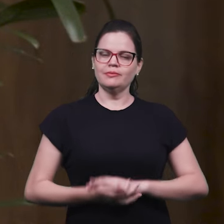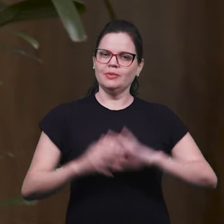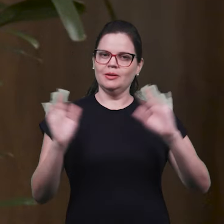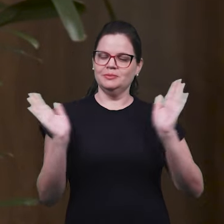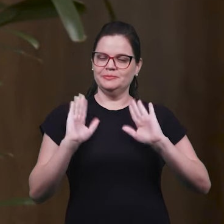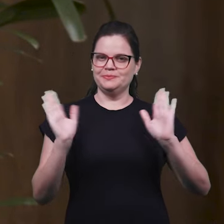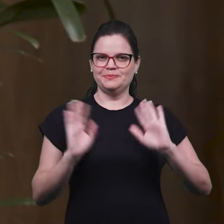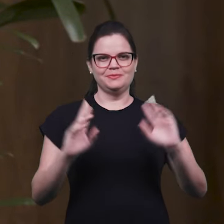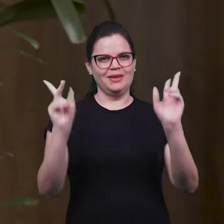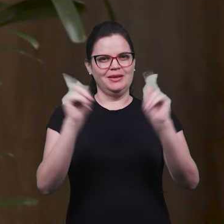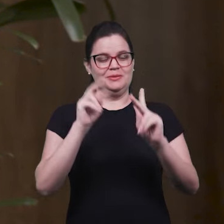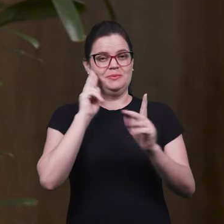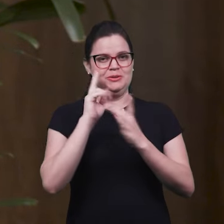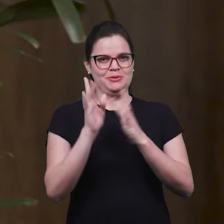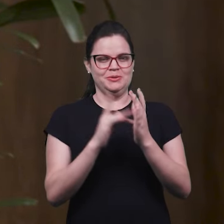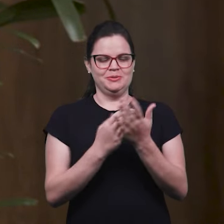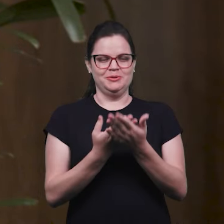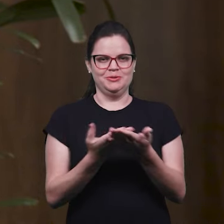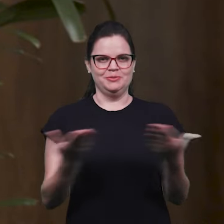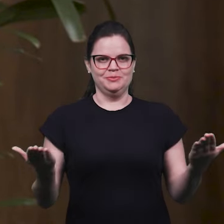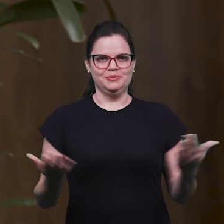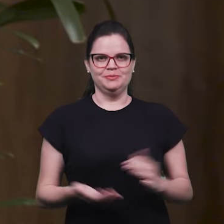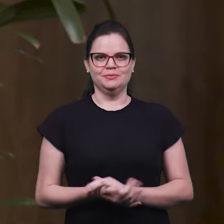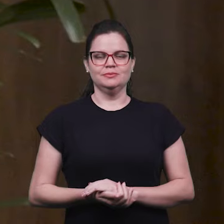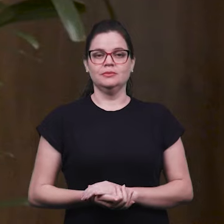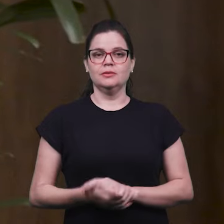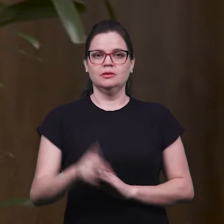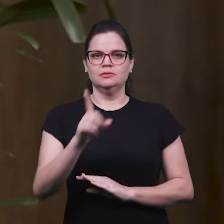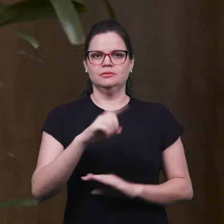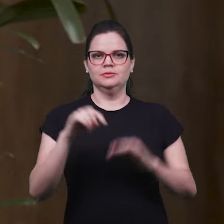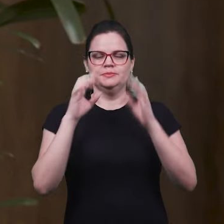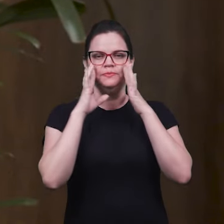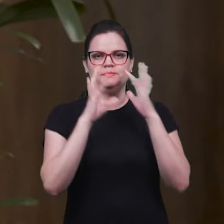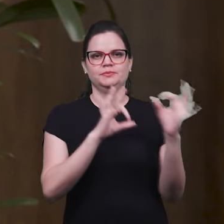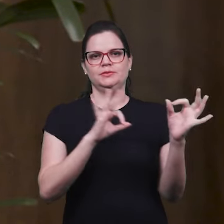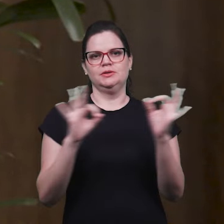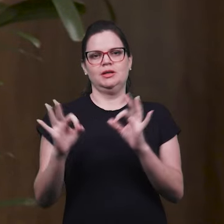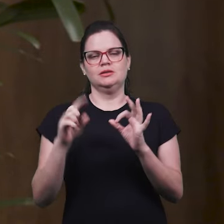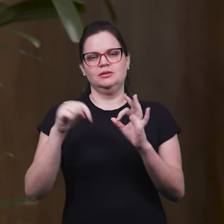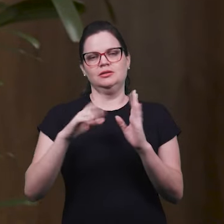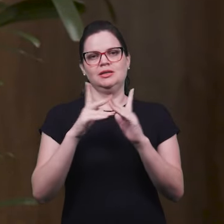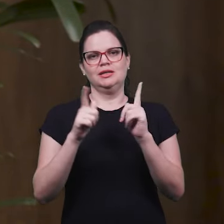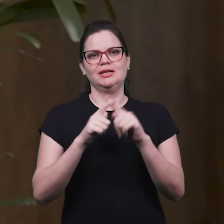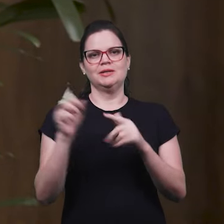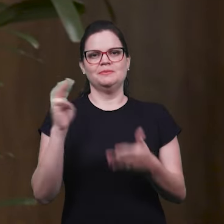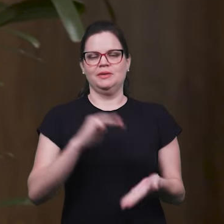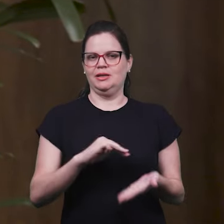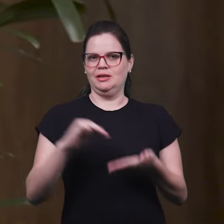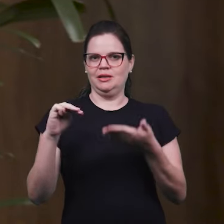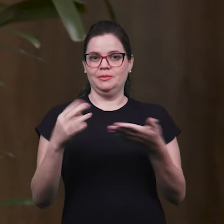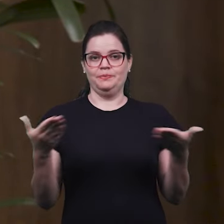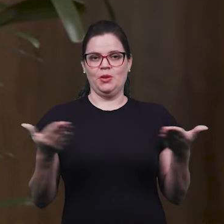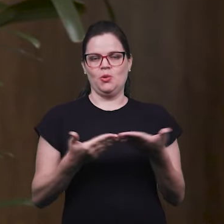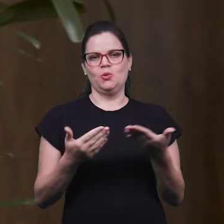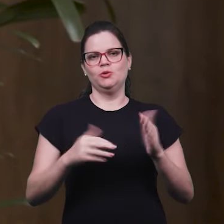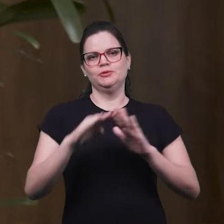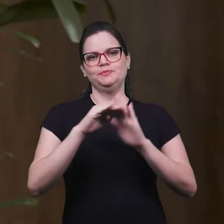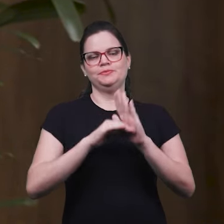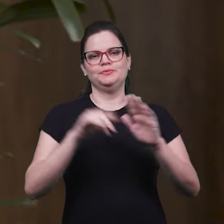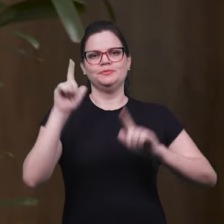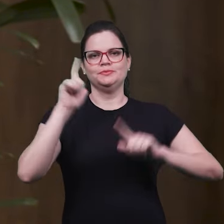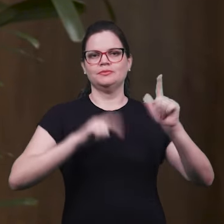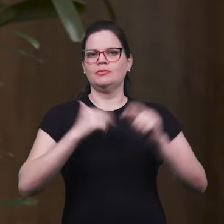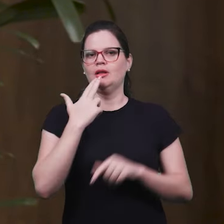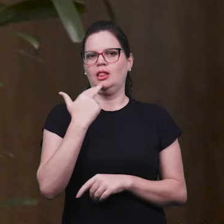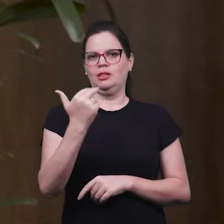Olá a paz do Senhor Jesus a todos você está no canal da Igreja Cristã Maranata e este é o programa nutrição